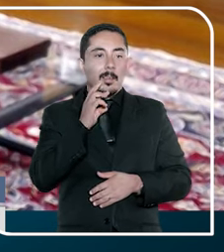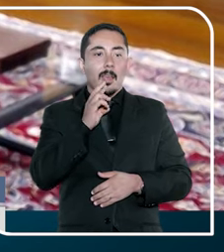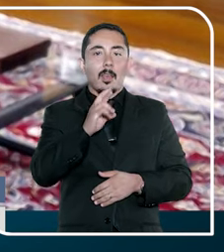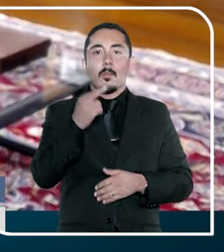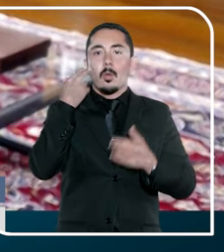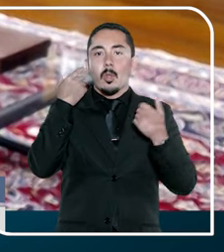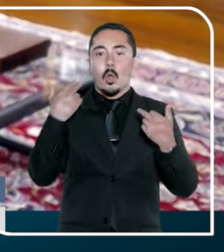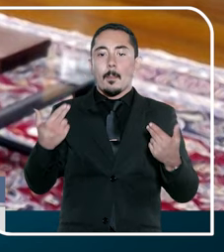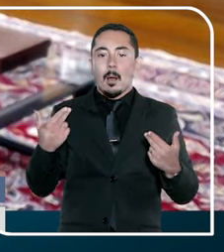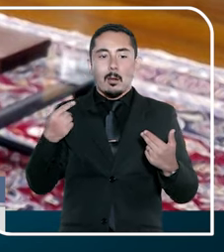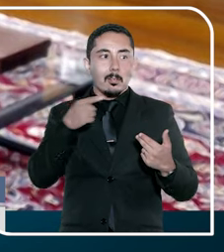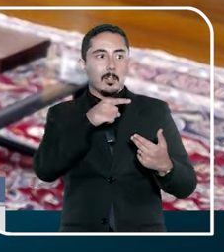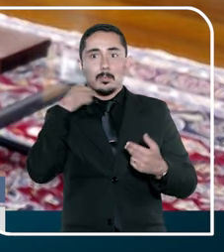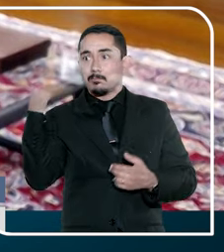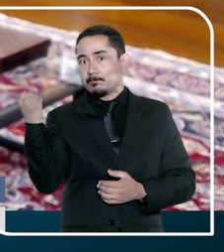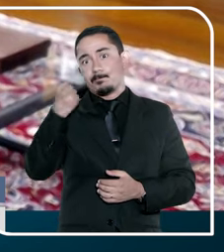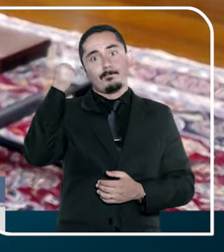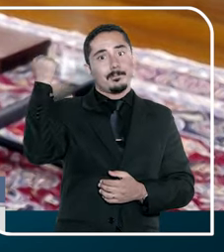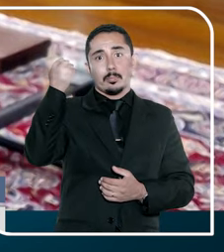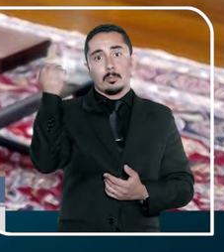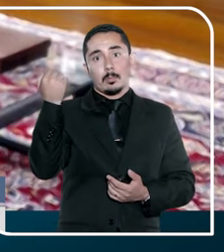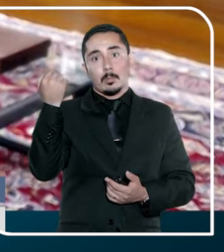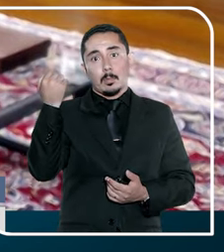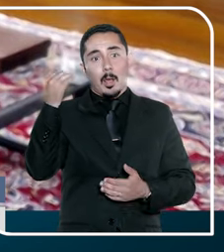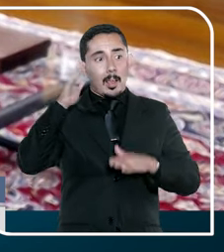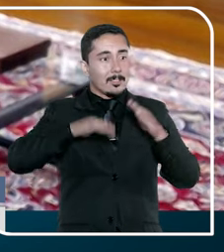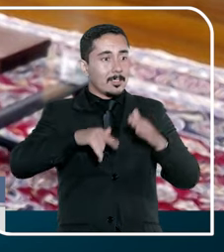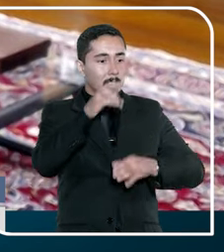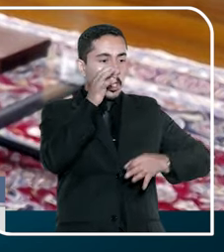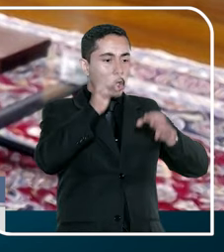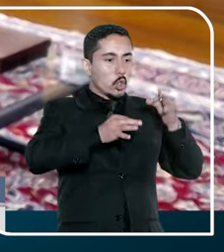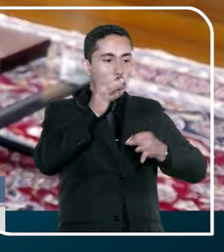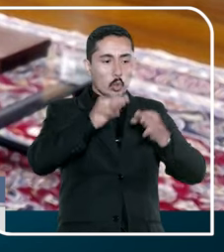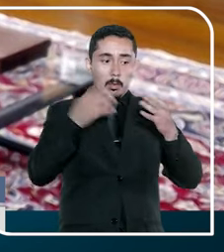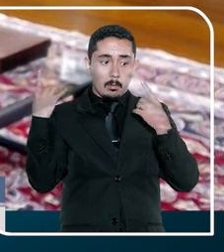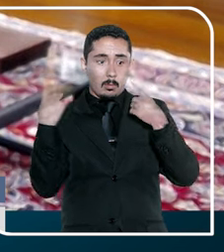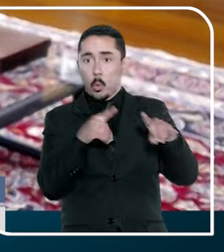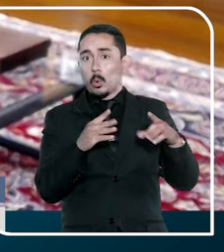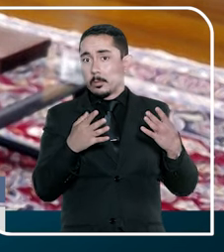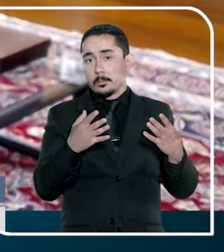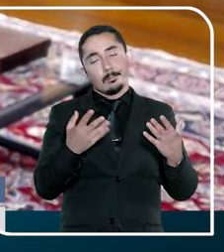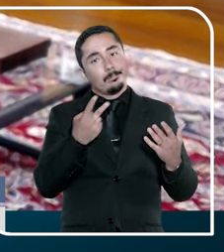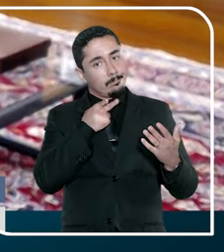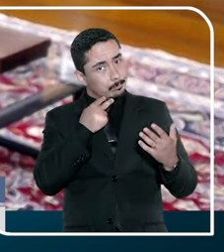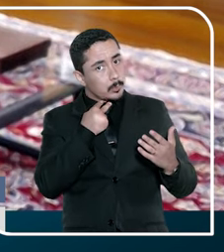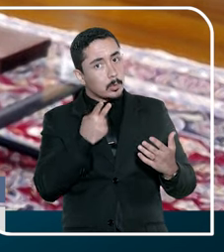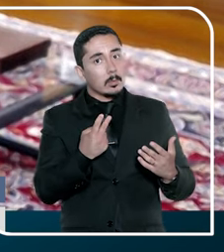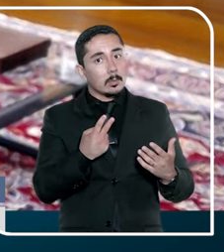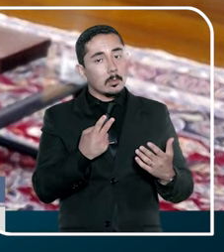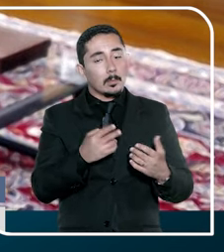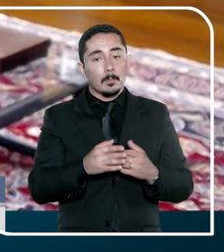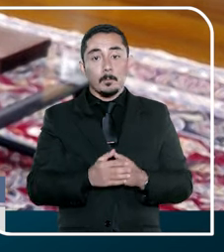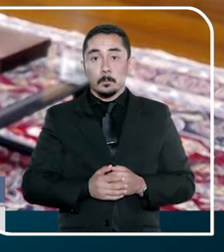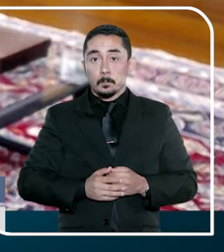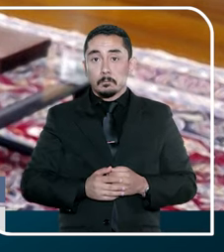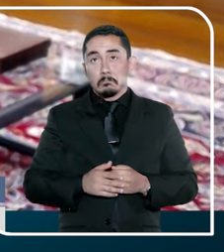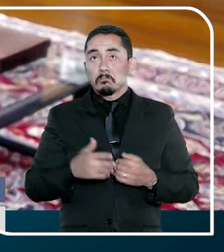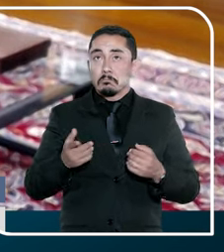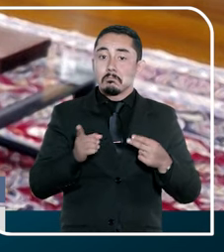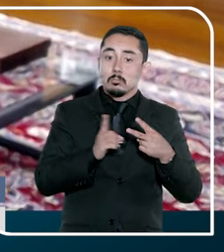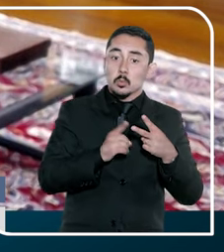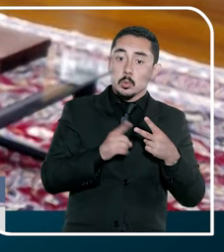muito gravoso né que ofenda o bem jurídico de uma maneira muito grave o segundo requisito é que exista uma